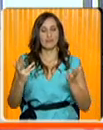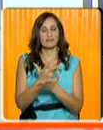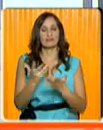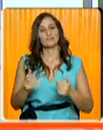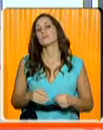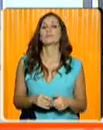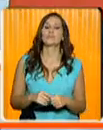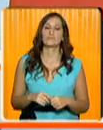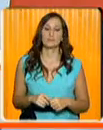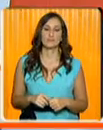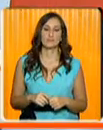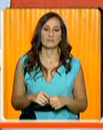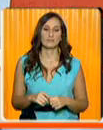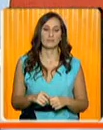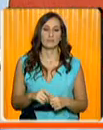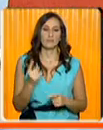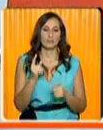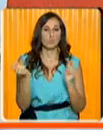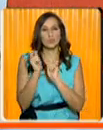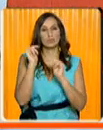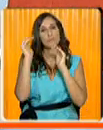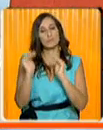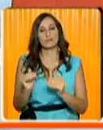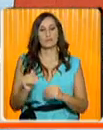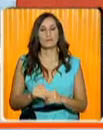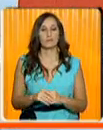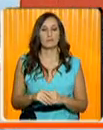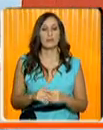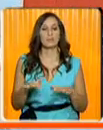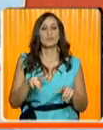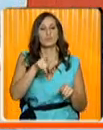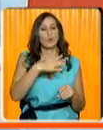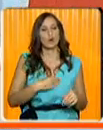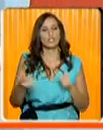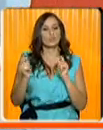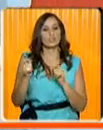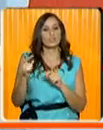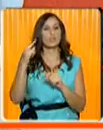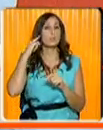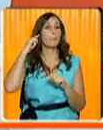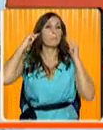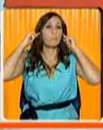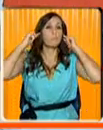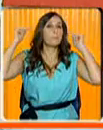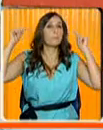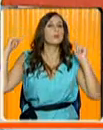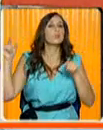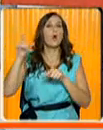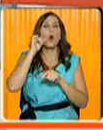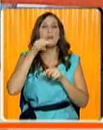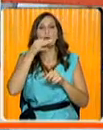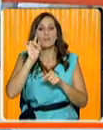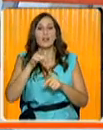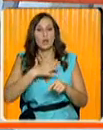com que não haja tantas discussões e quando há também... Mas tu gostas de discutir e não ouvir nada do outro lado? Piada.